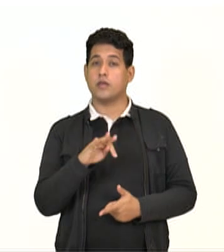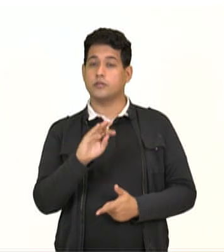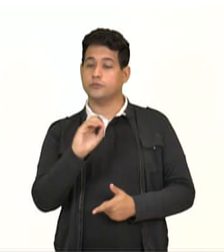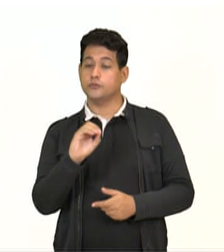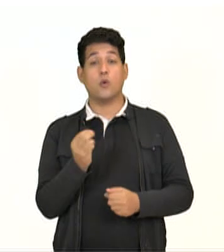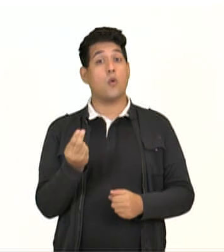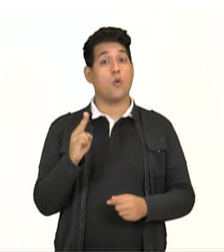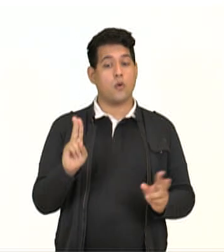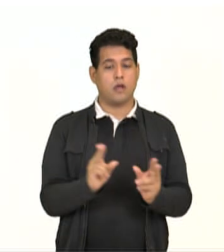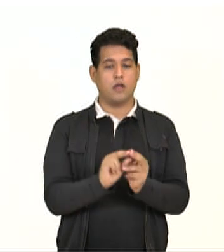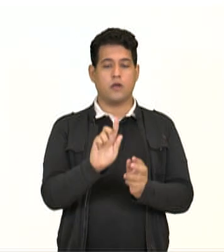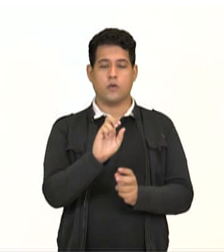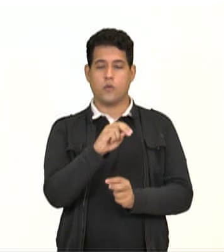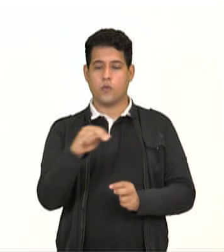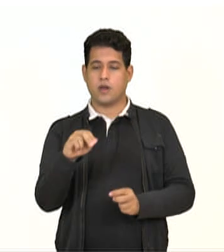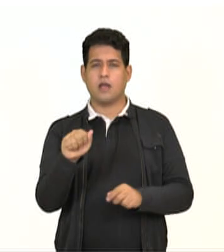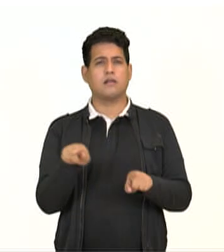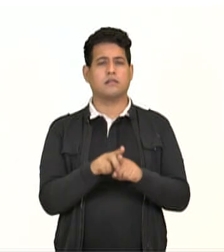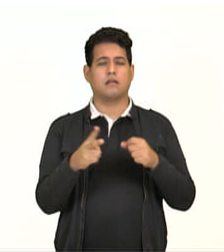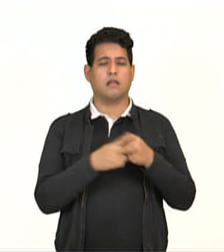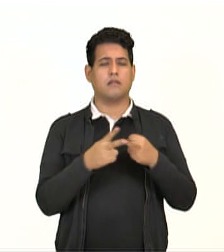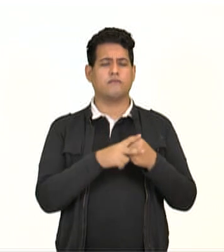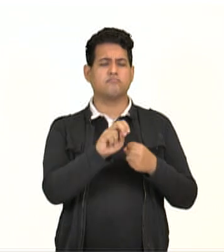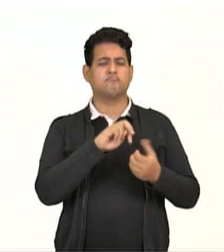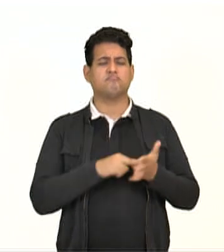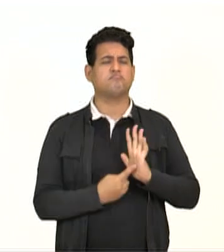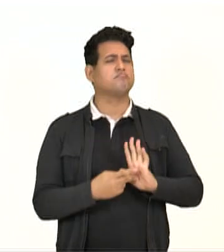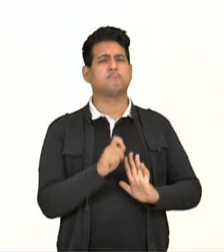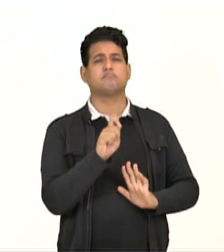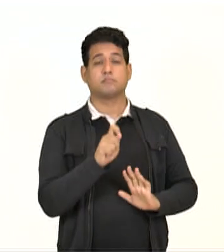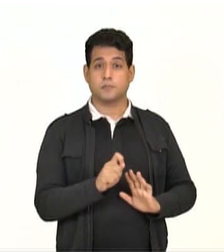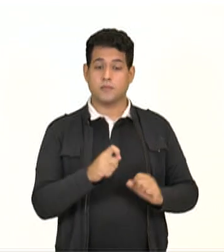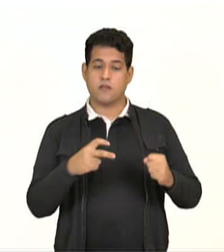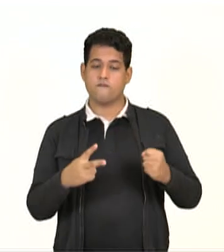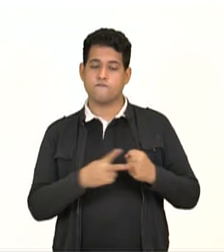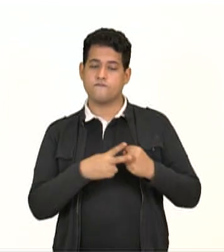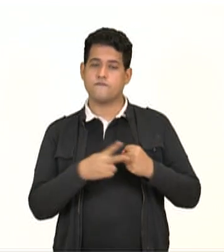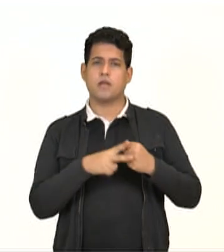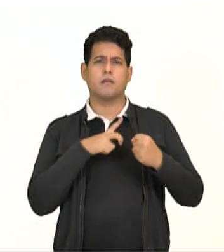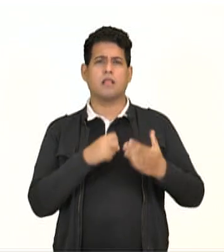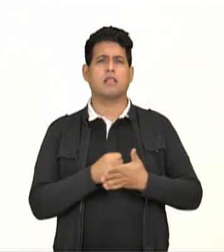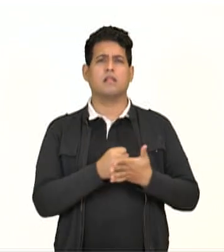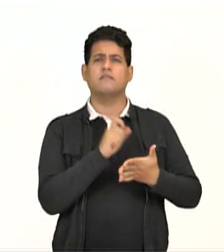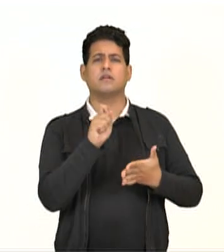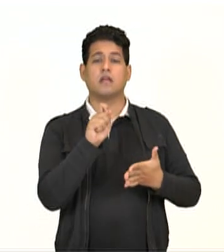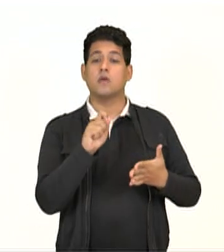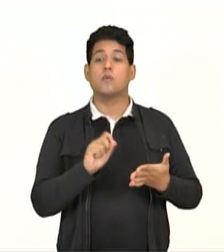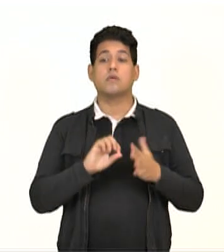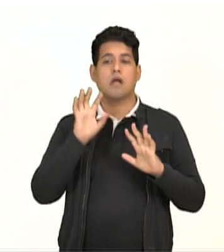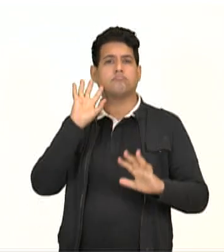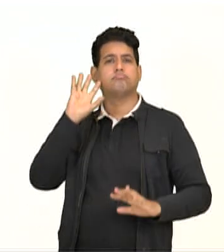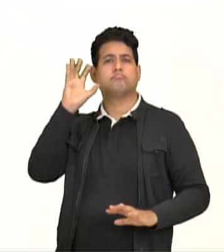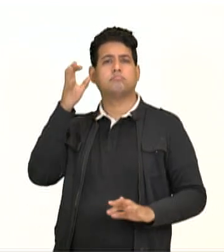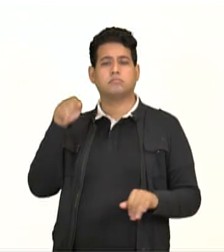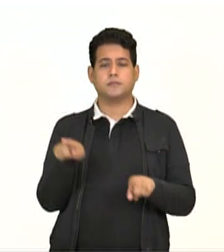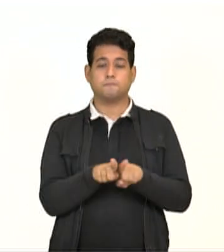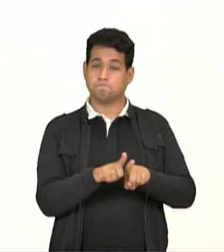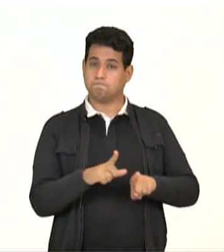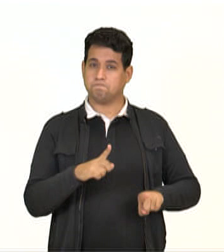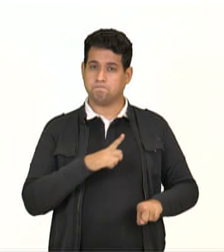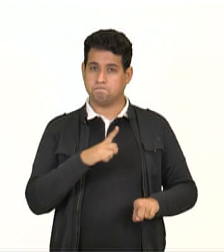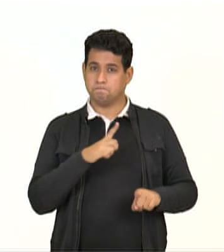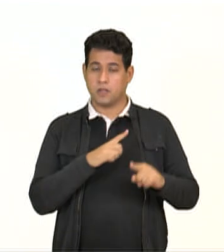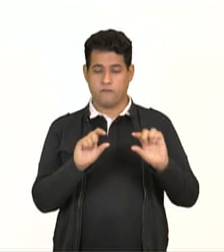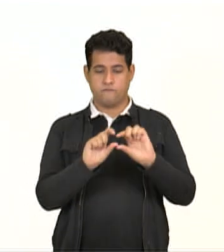o gonna e o verbo significativo, aquele verbo que carrega a ação ou o estado dentro dessa minha